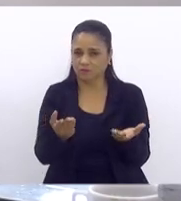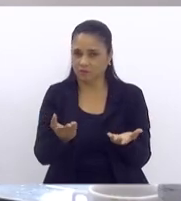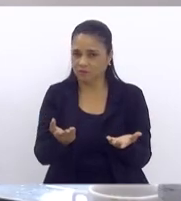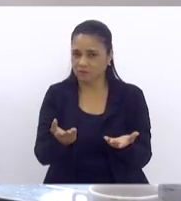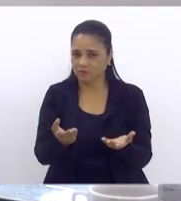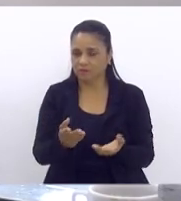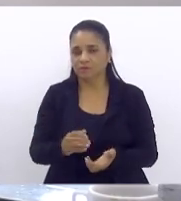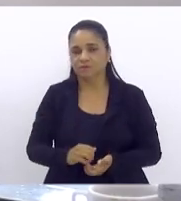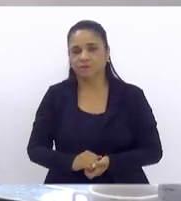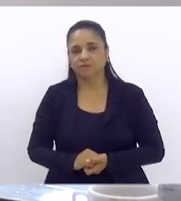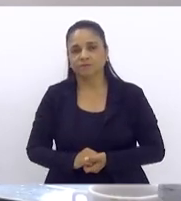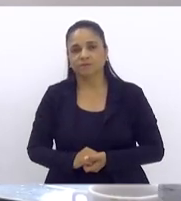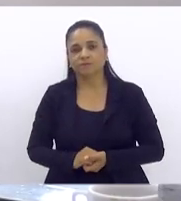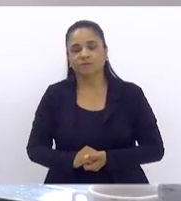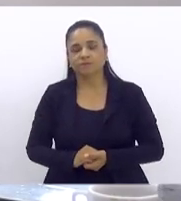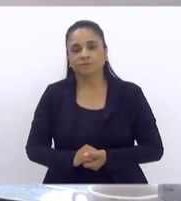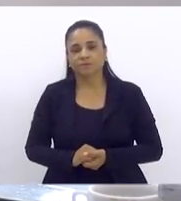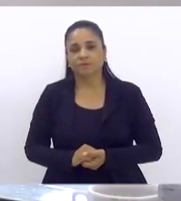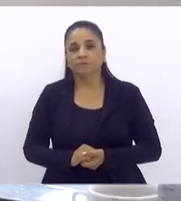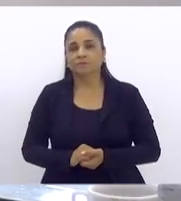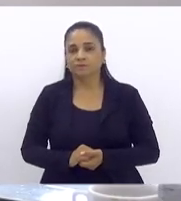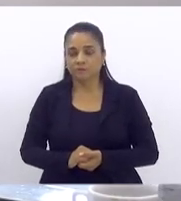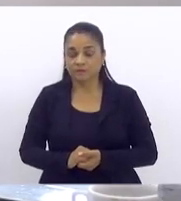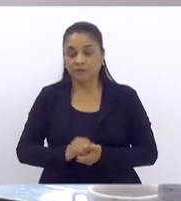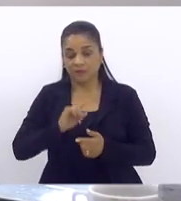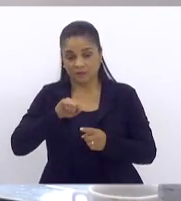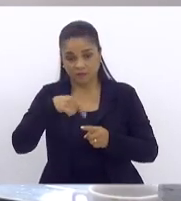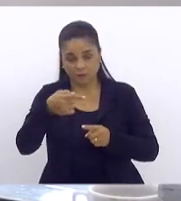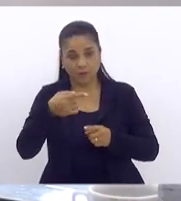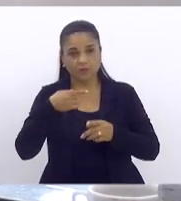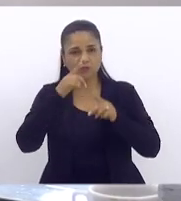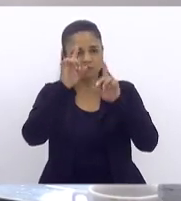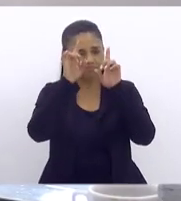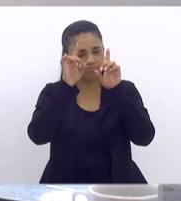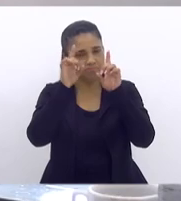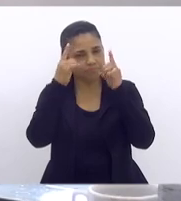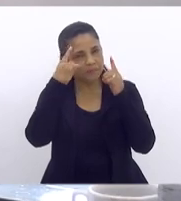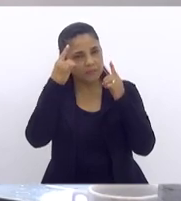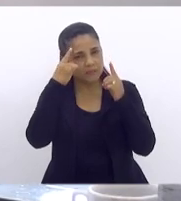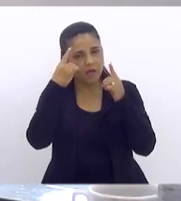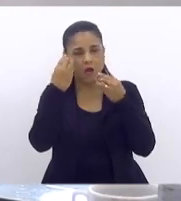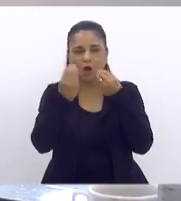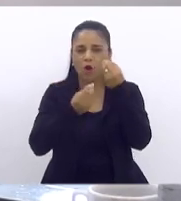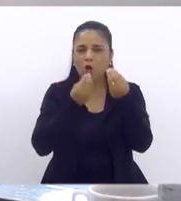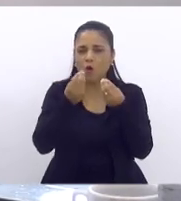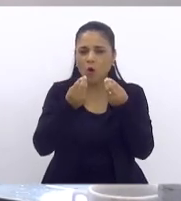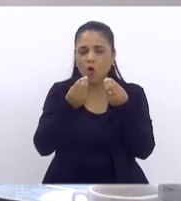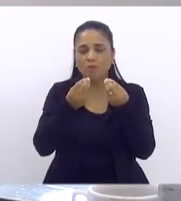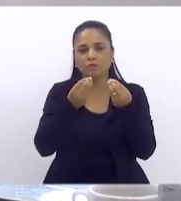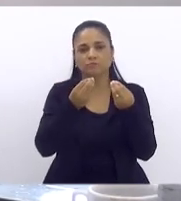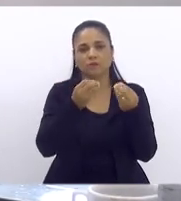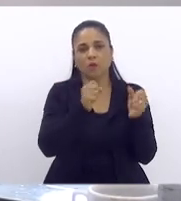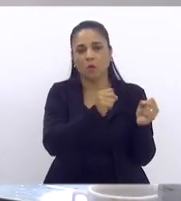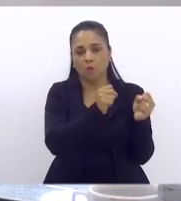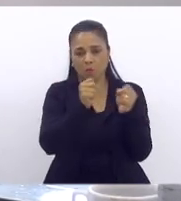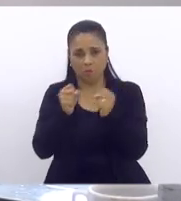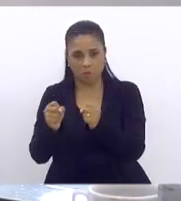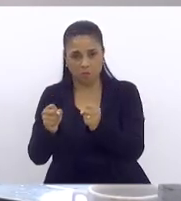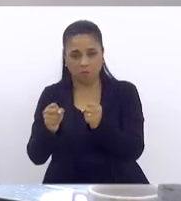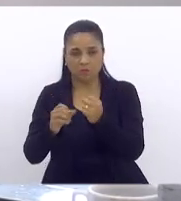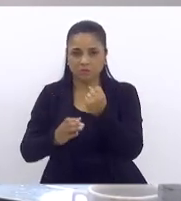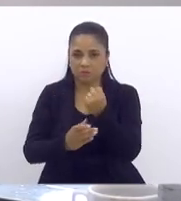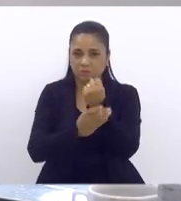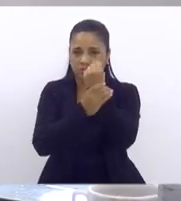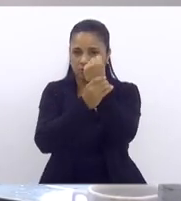inconclusa. Depois, mais especialmente, pensar em como os atores de segurança pública, e pensando em segurança pública não só